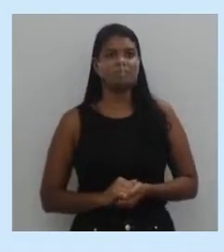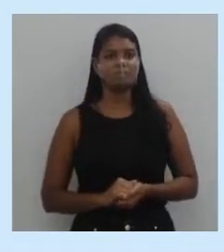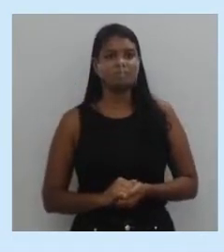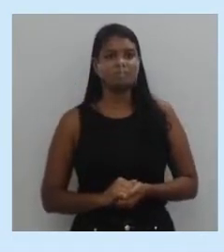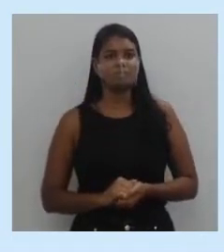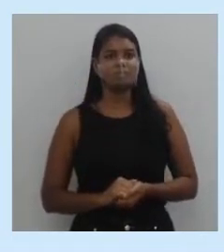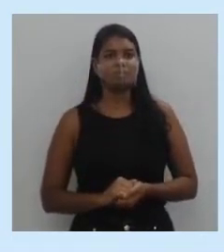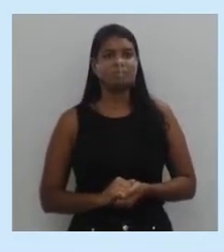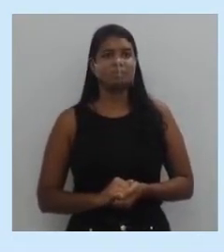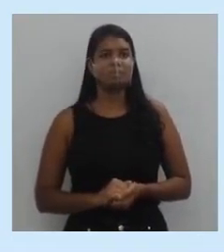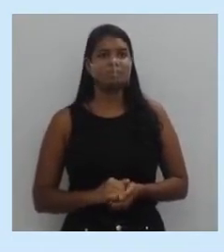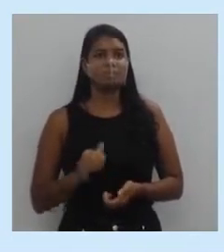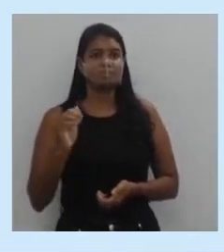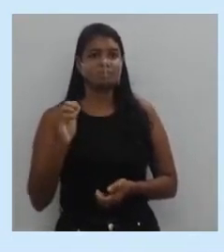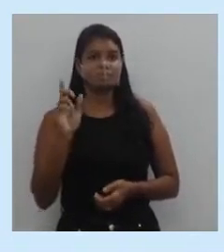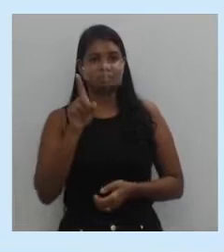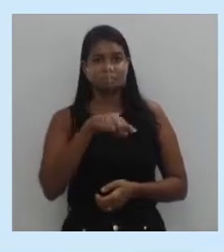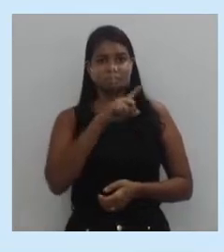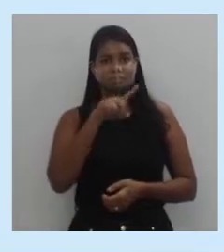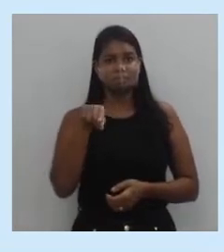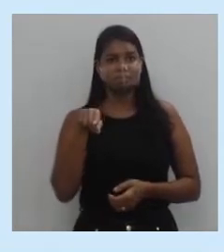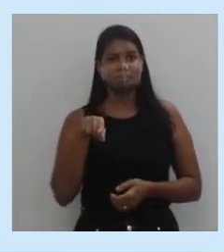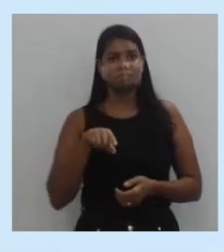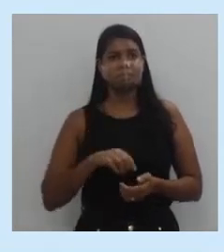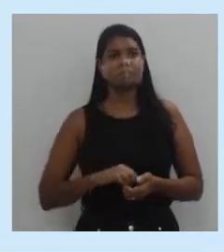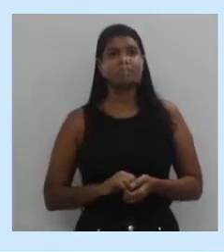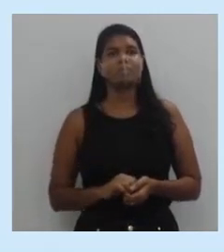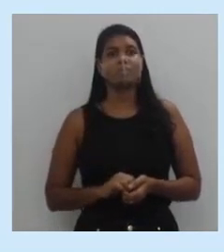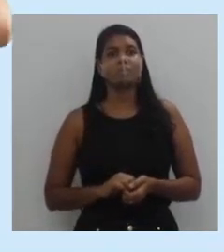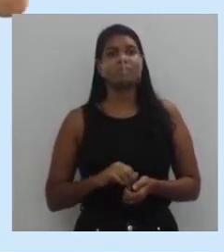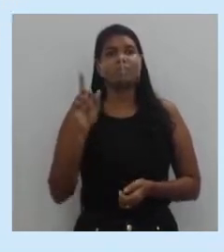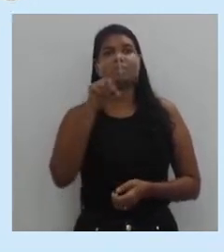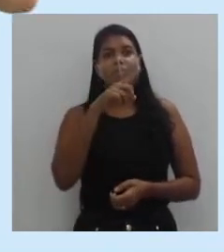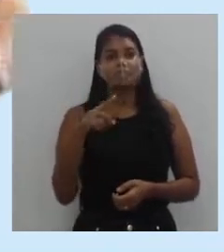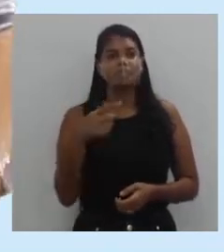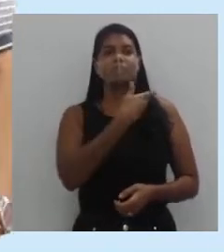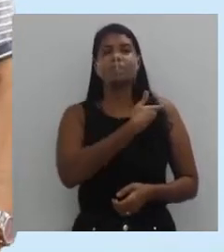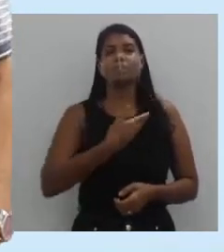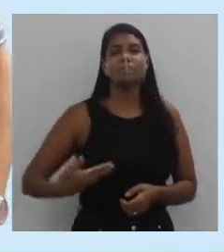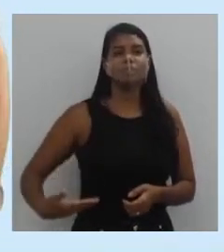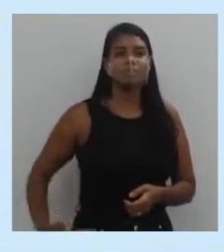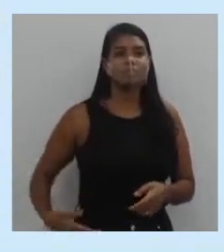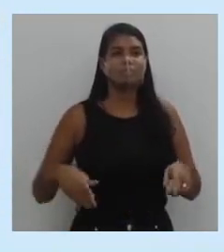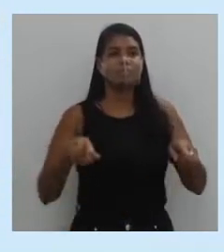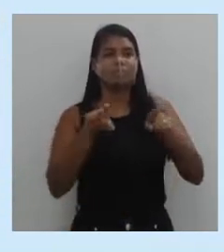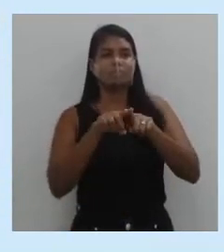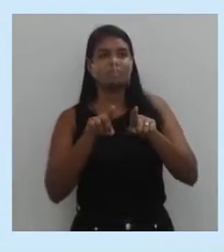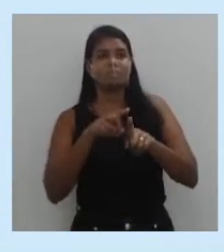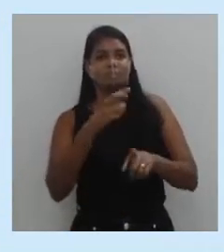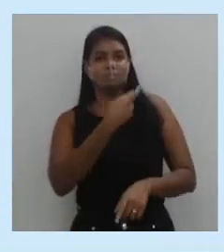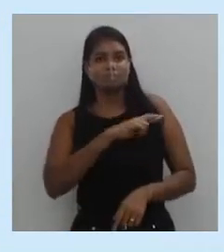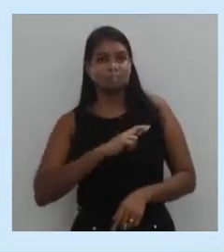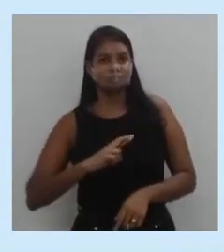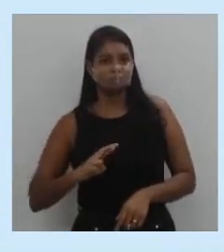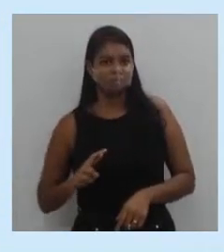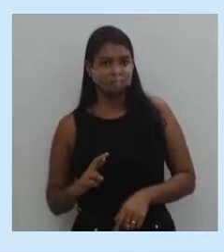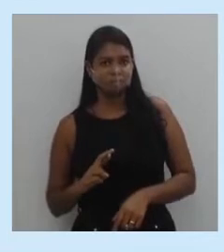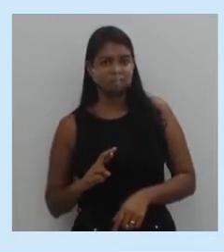1988, ela prevê, ela proíbe o governo estar atrelado, ter uma